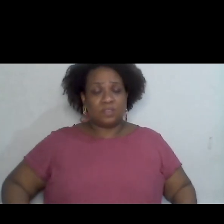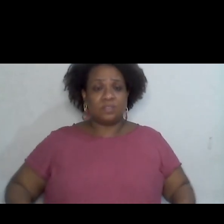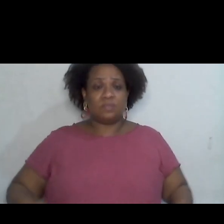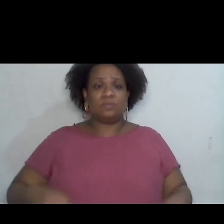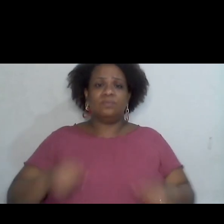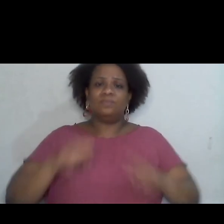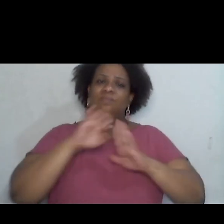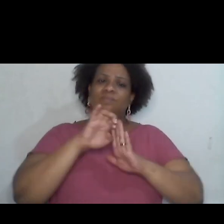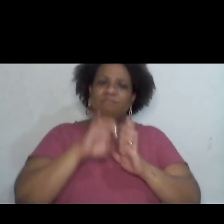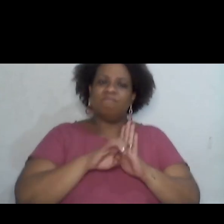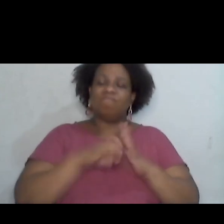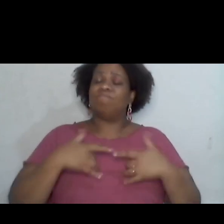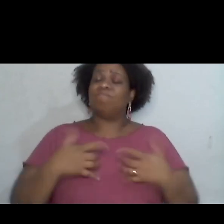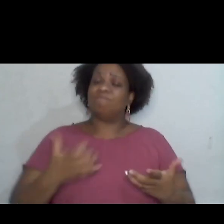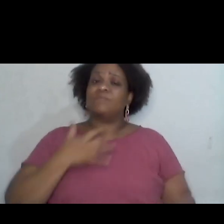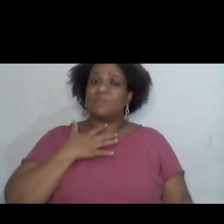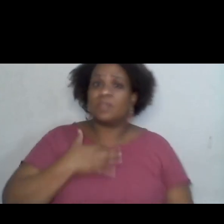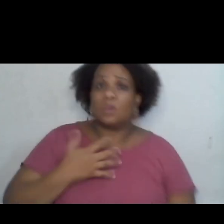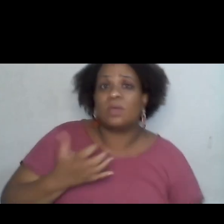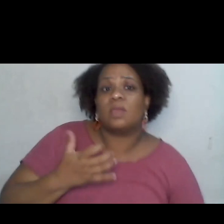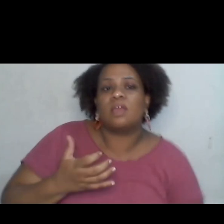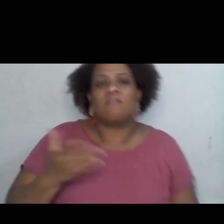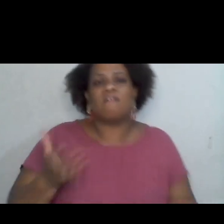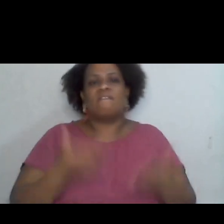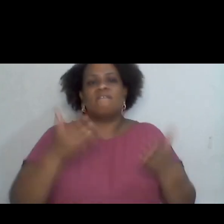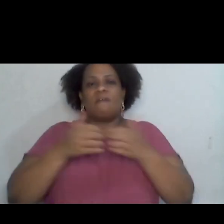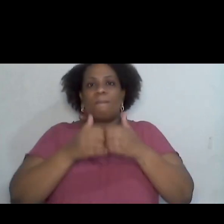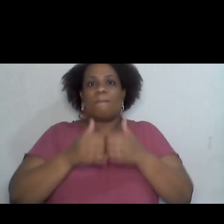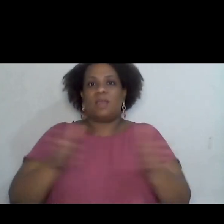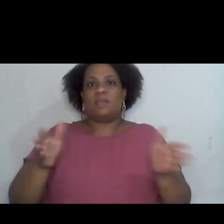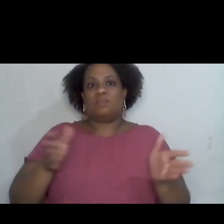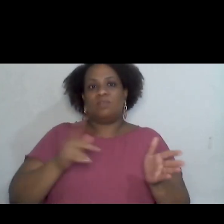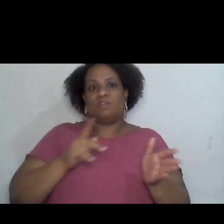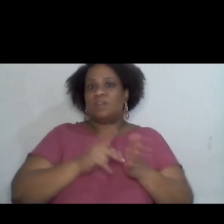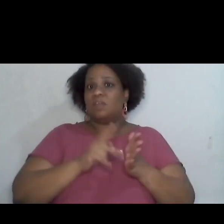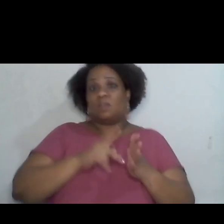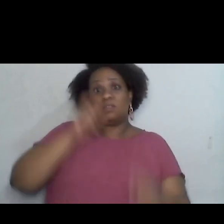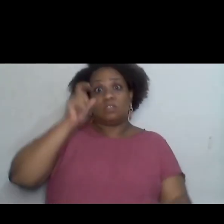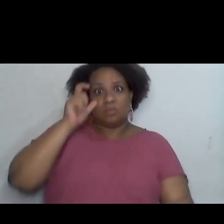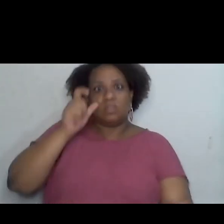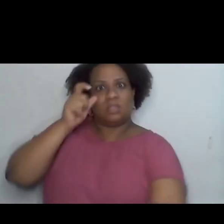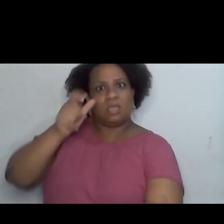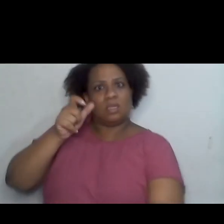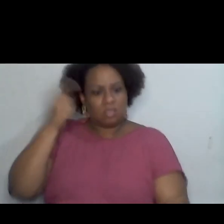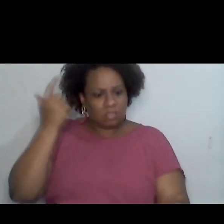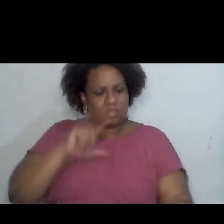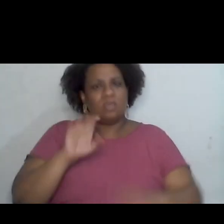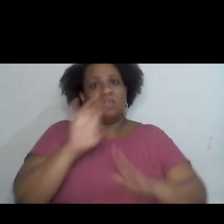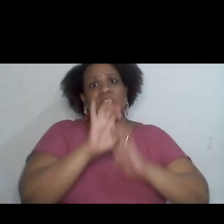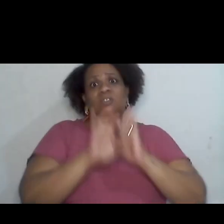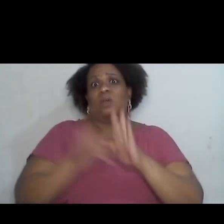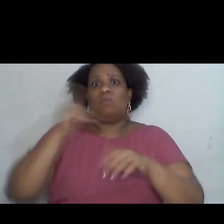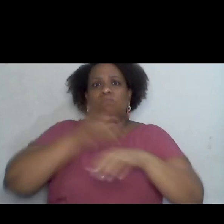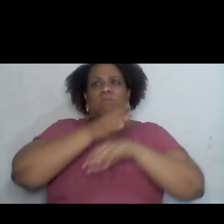e a gente está com essa disposição de fazer uma abertura mesmo, porque nós, é do nosso total interesse que esses editais sejam mais acessíveis e cheguem a